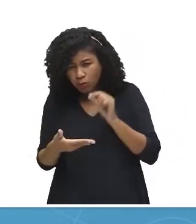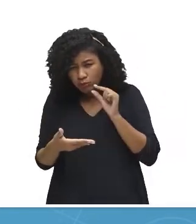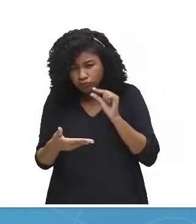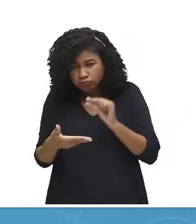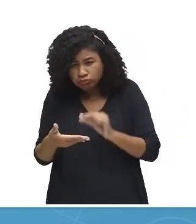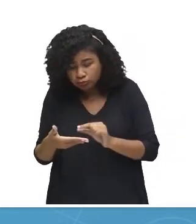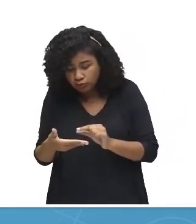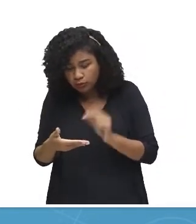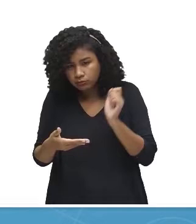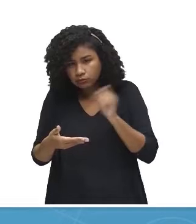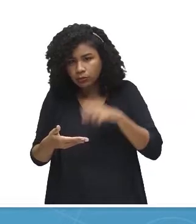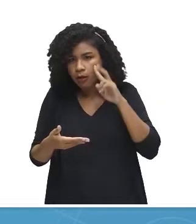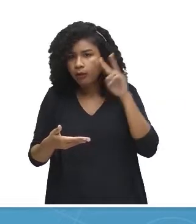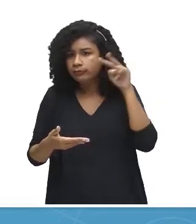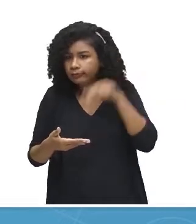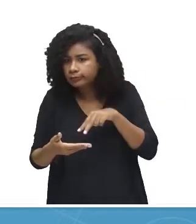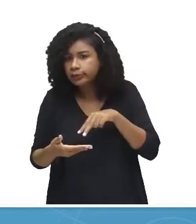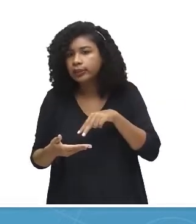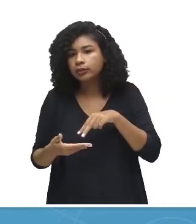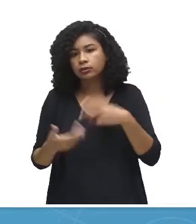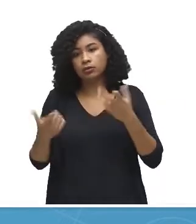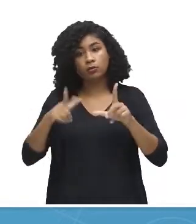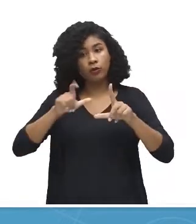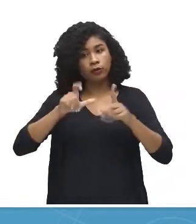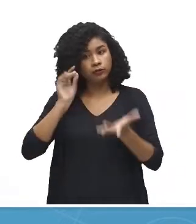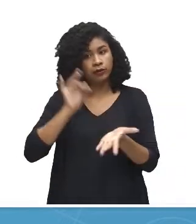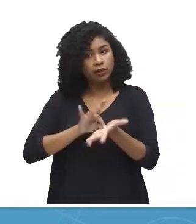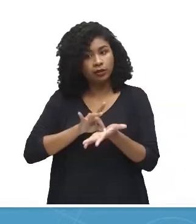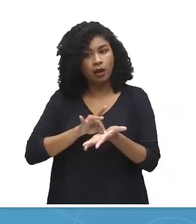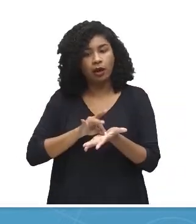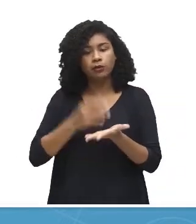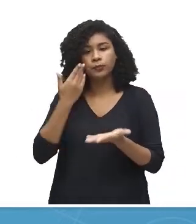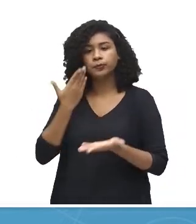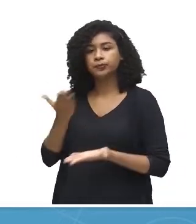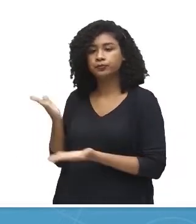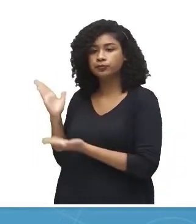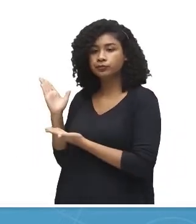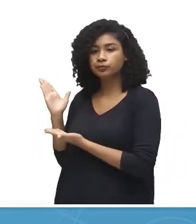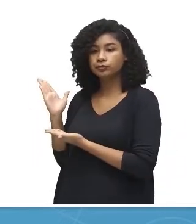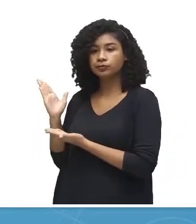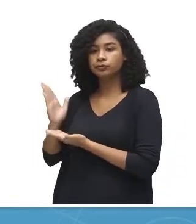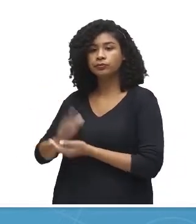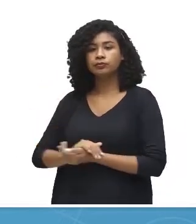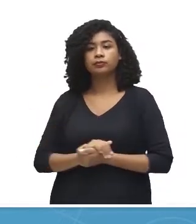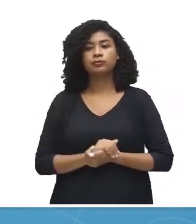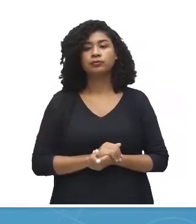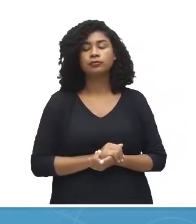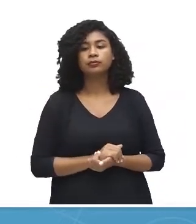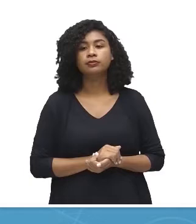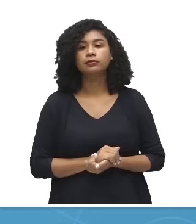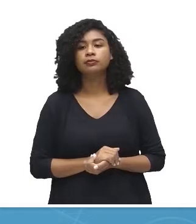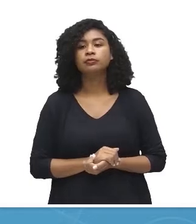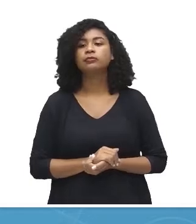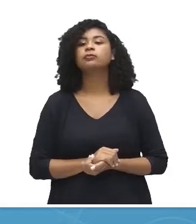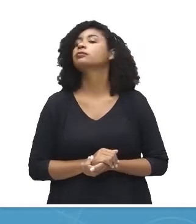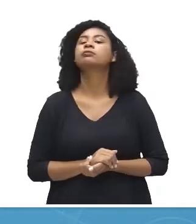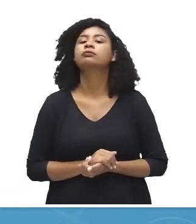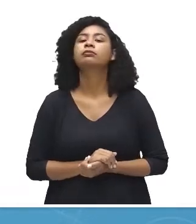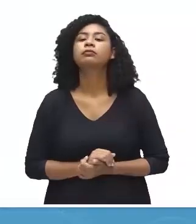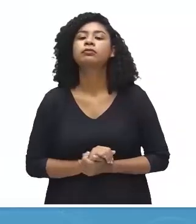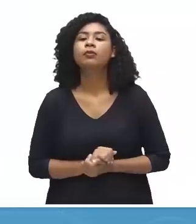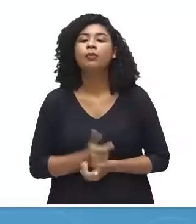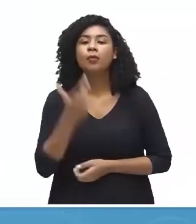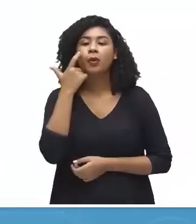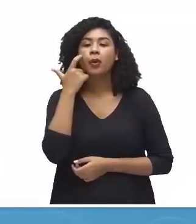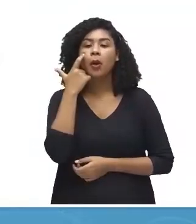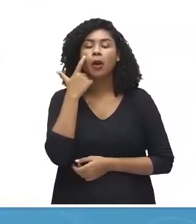células de tecido epitelial e logo abaixo a gente tem a lâmina basal, que é constituída de tecido conjuntivo, tá certo? A